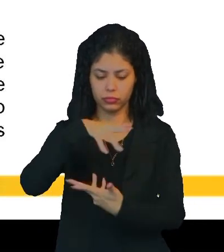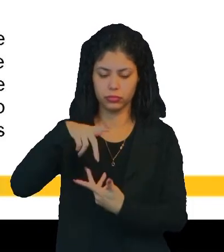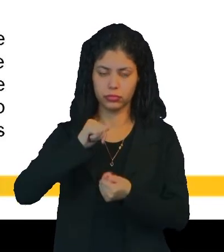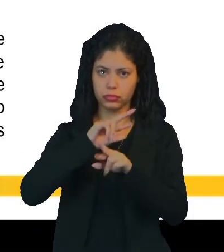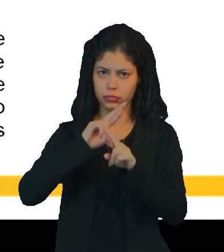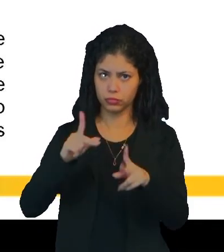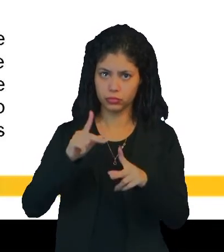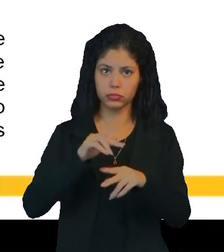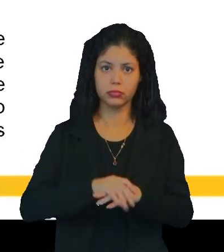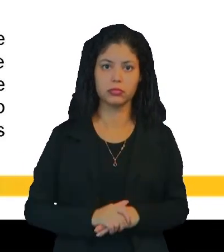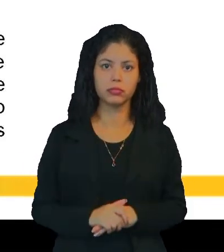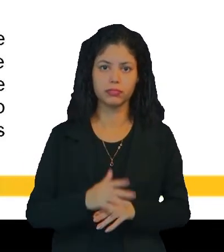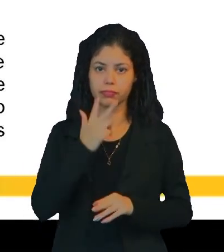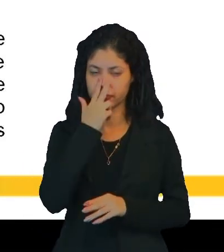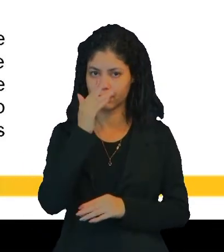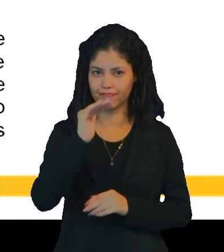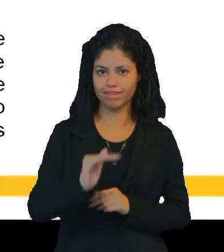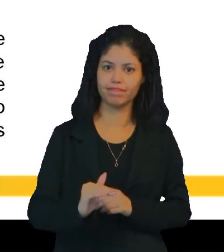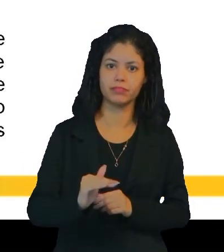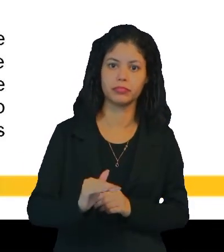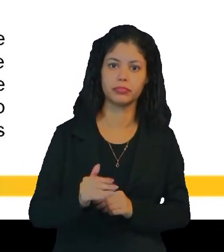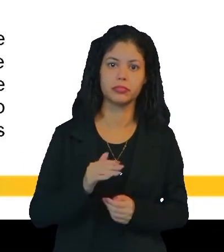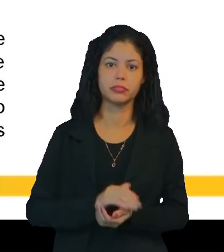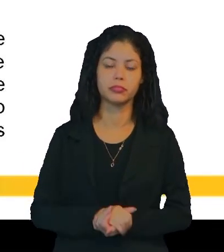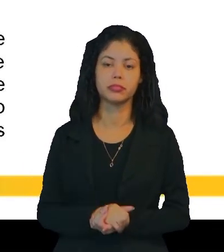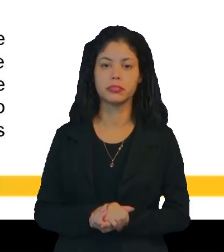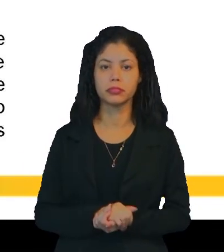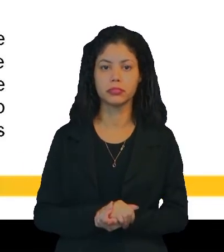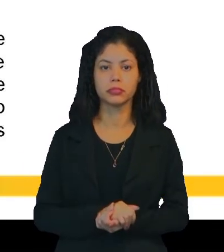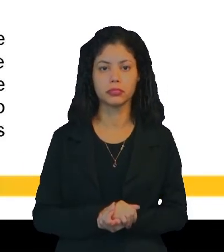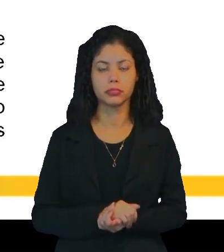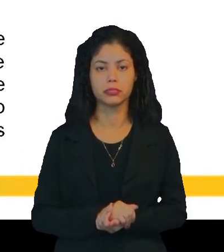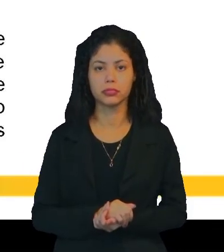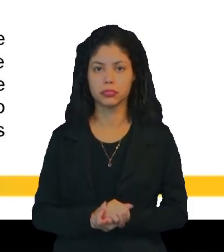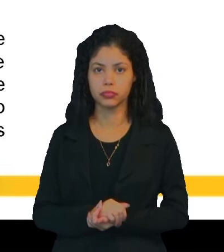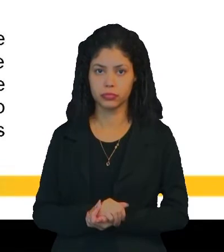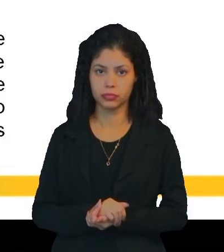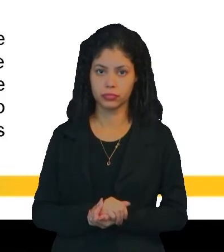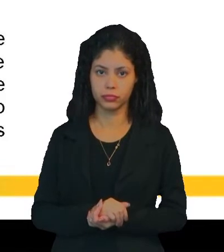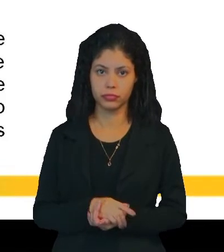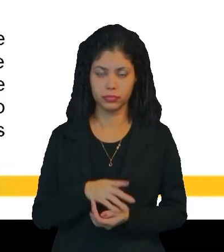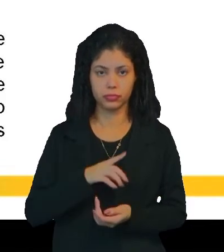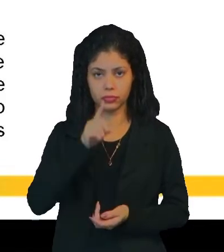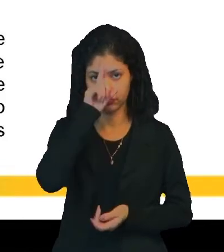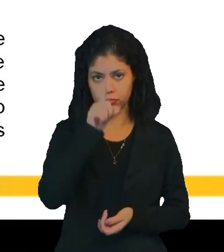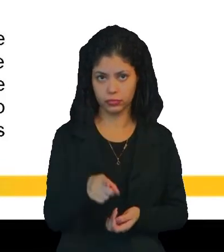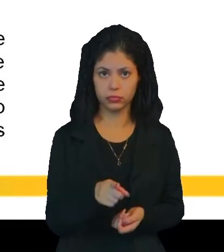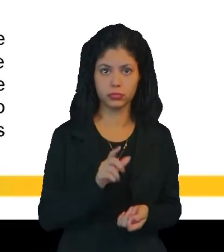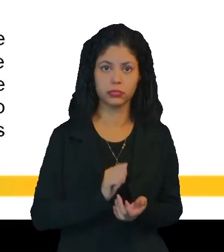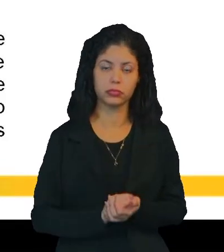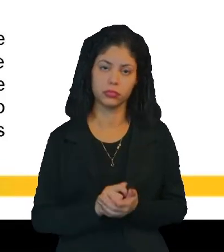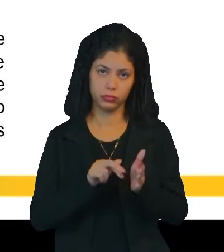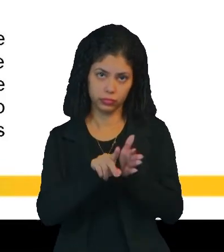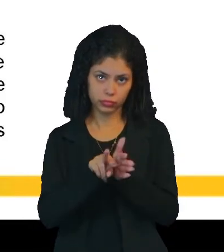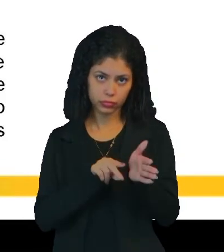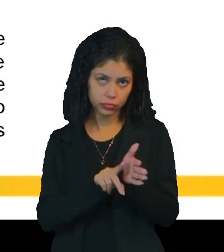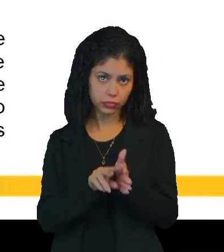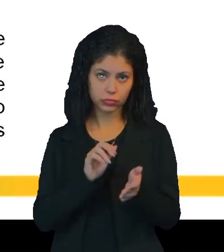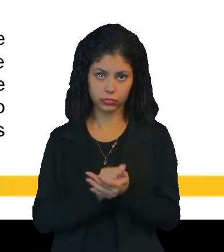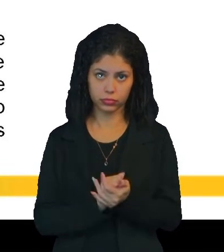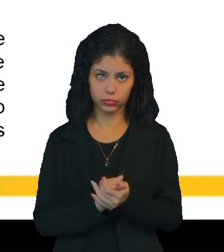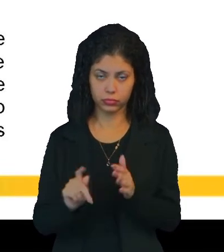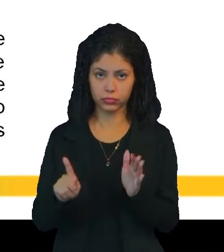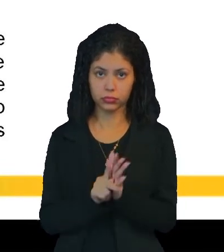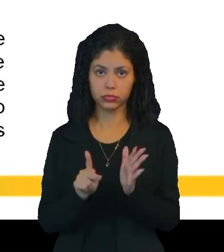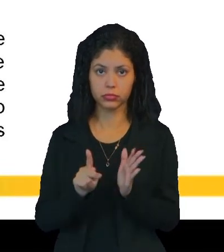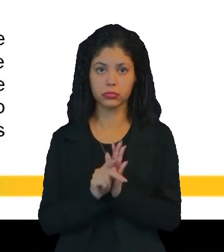completamente diferente, me parece baixa, afirma. Axel Meyer, chefe do Departamento da Biologia Evolutiva da Universidade